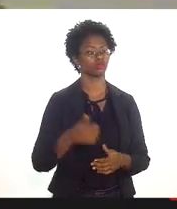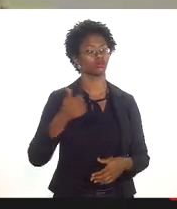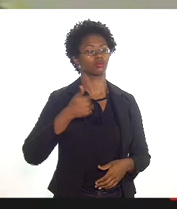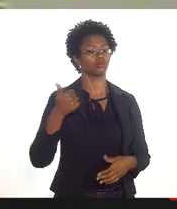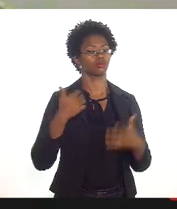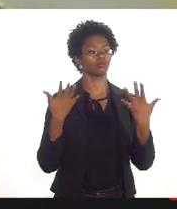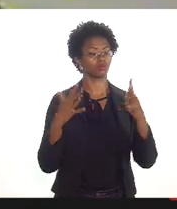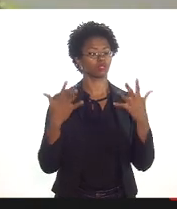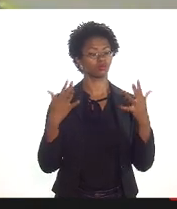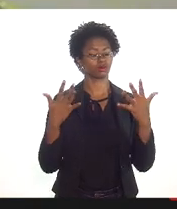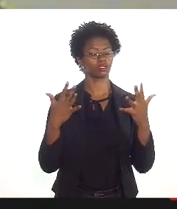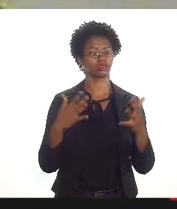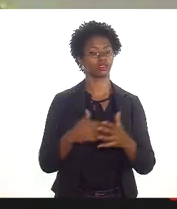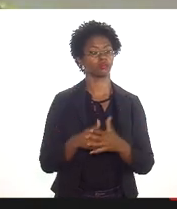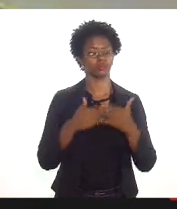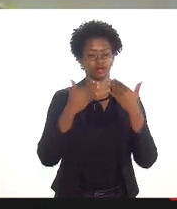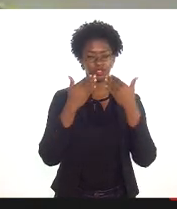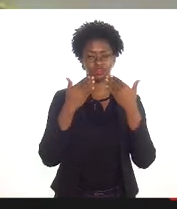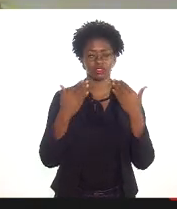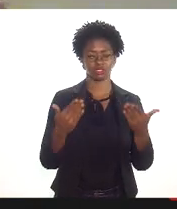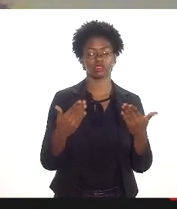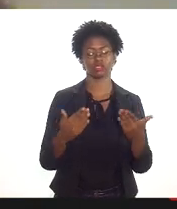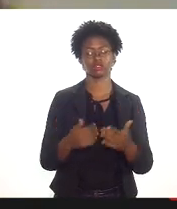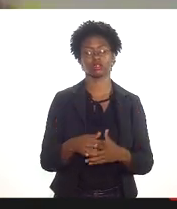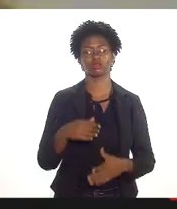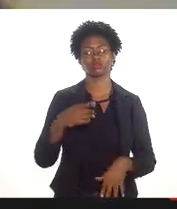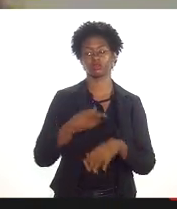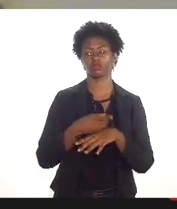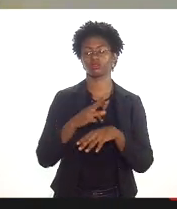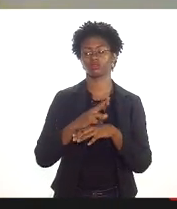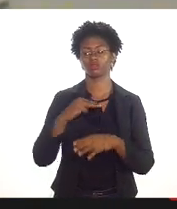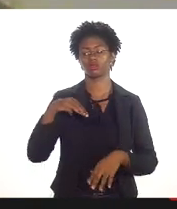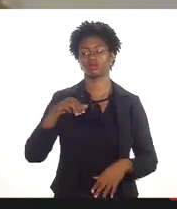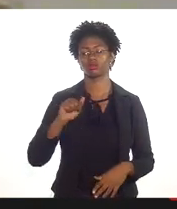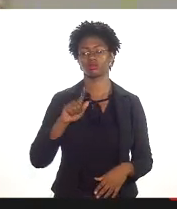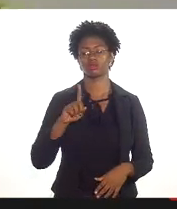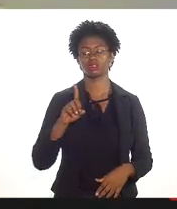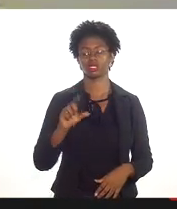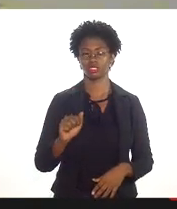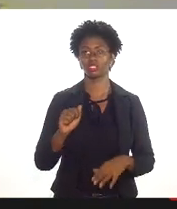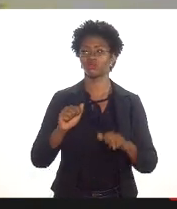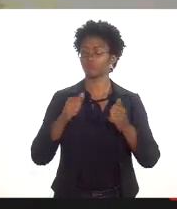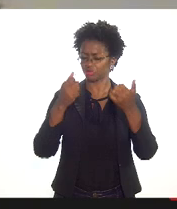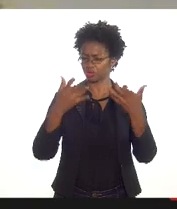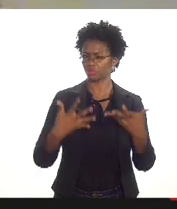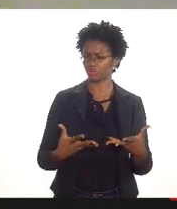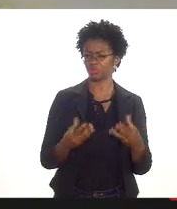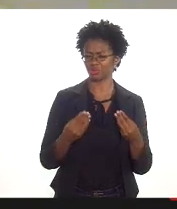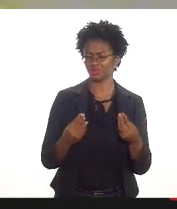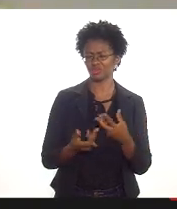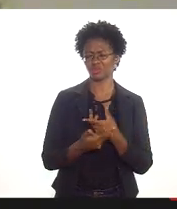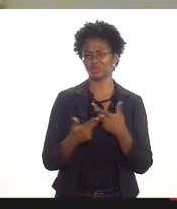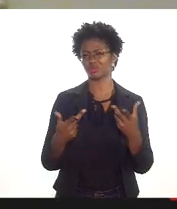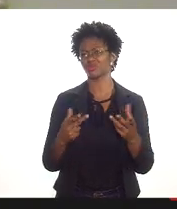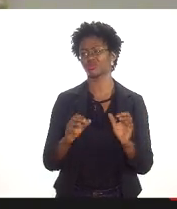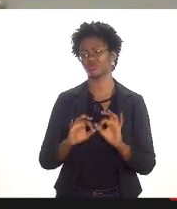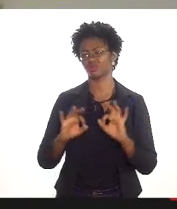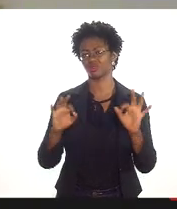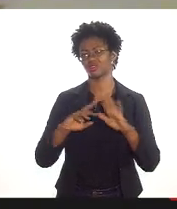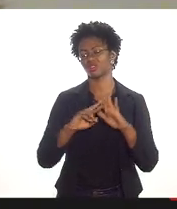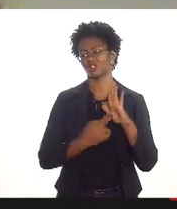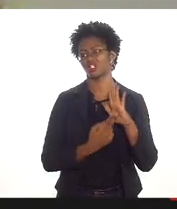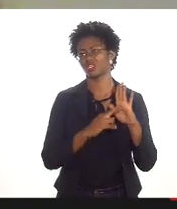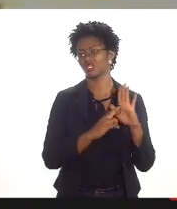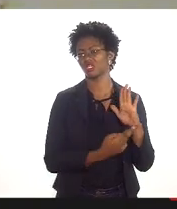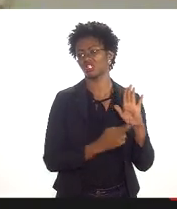gostaria de parabenizar aí a apresentação, né, da doutora Magda, foi realmente muito esclarecedora, com muitos detalhes, muitas regras que